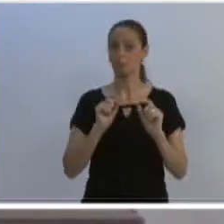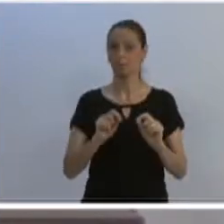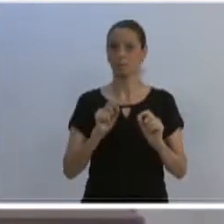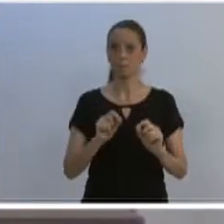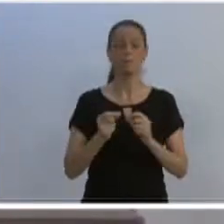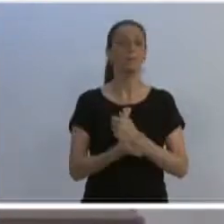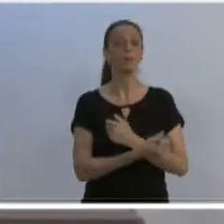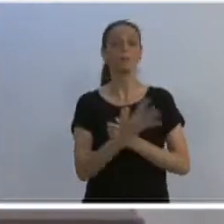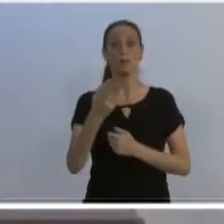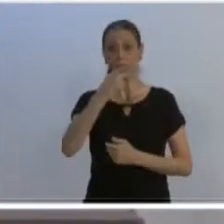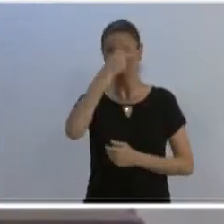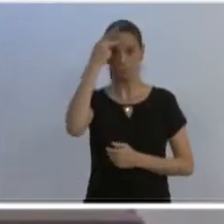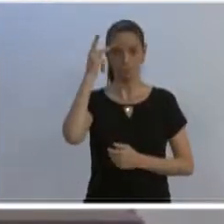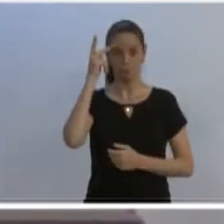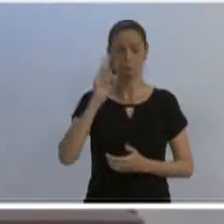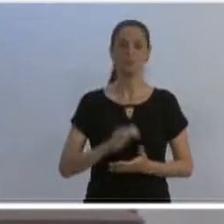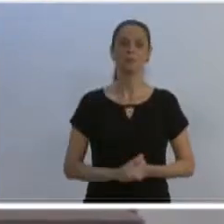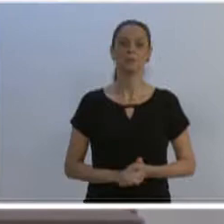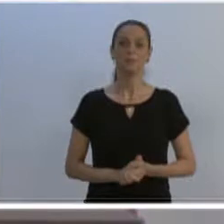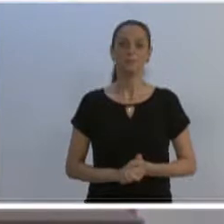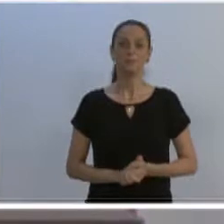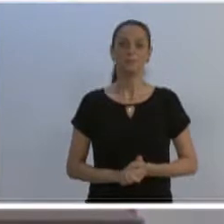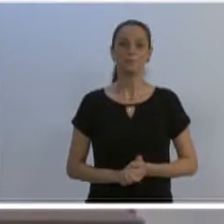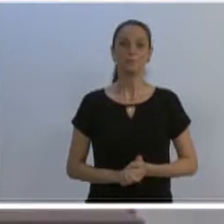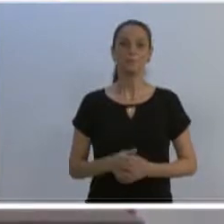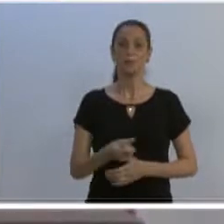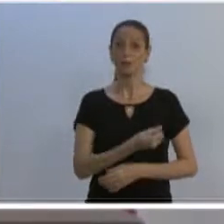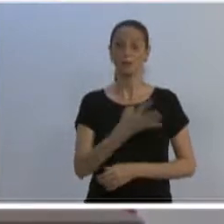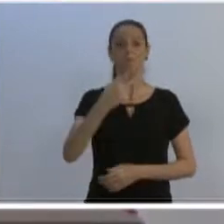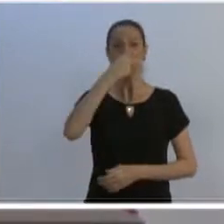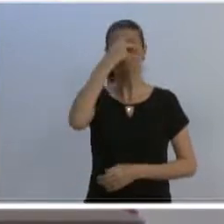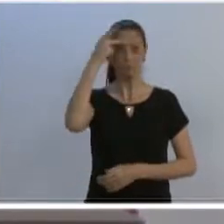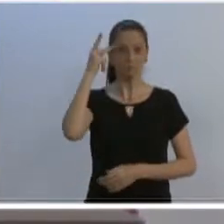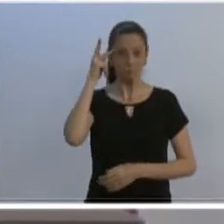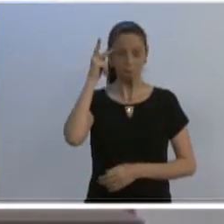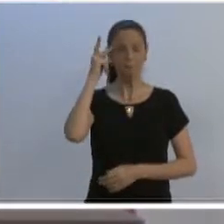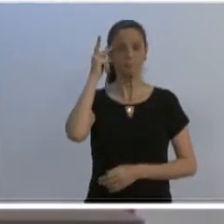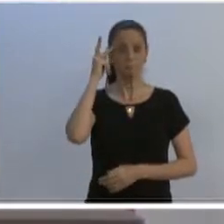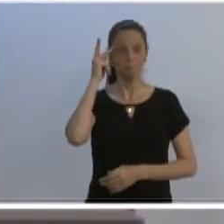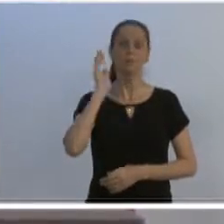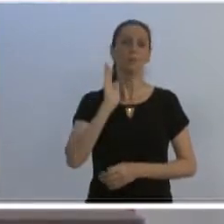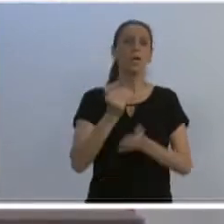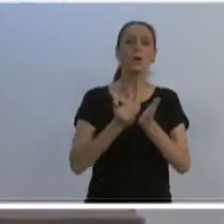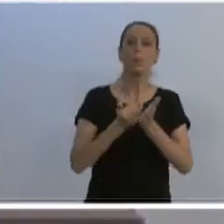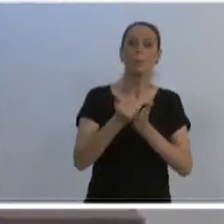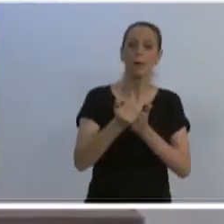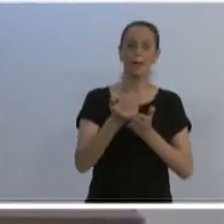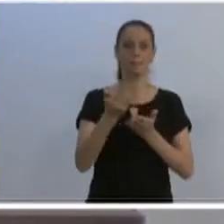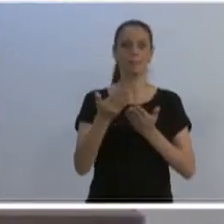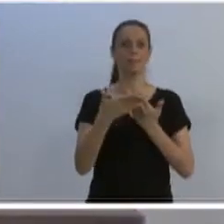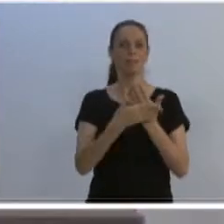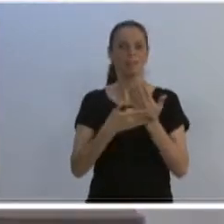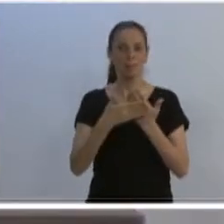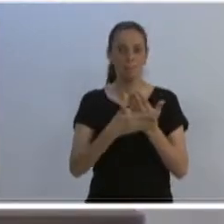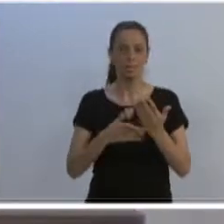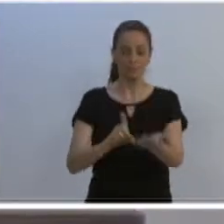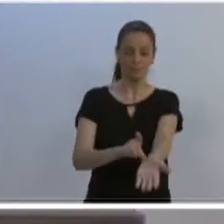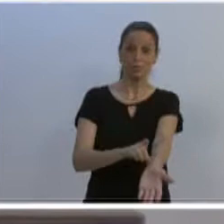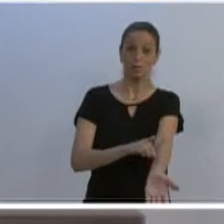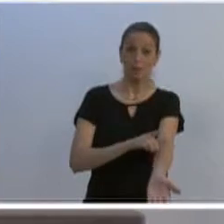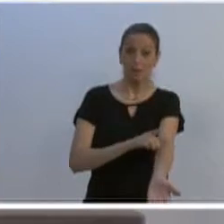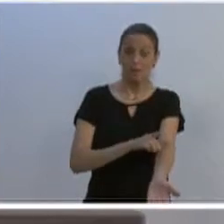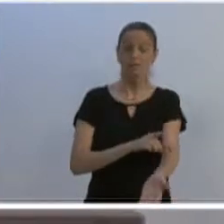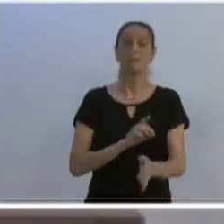muitas pessoas acabam, mesmo buscando o tratamento do diabetes, em